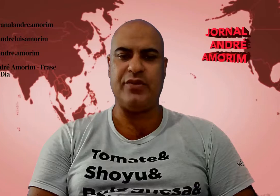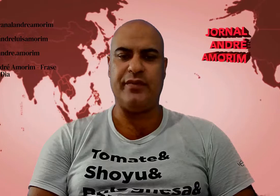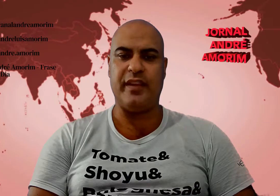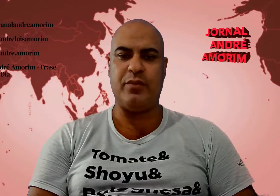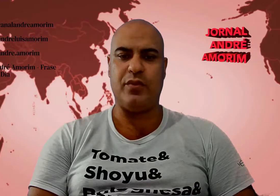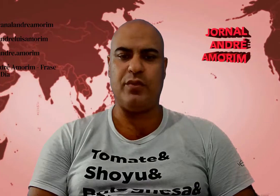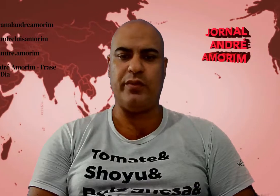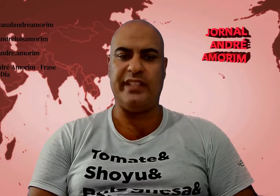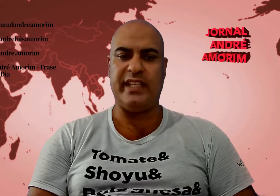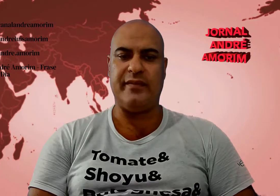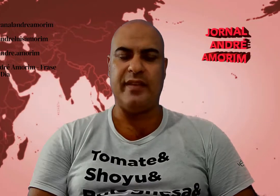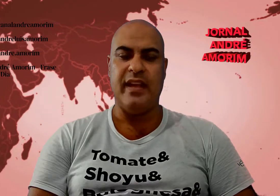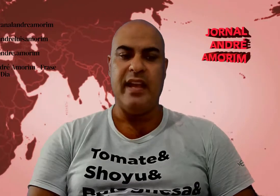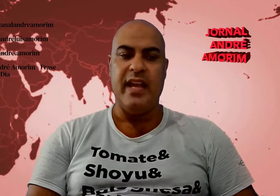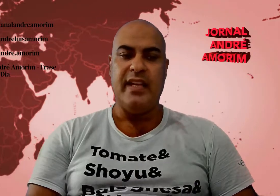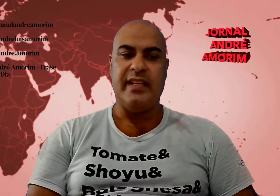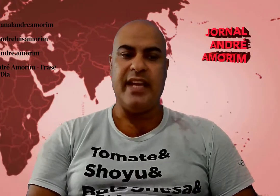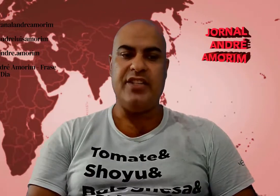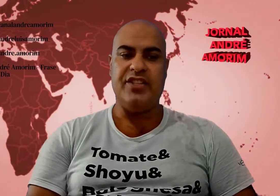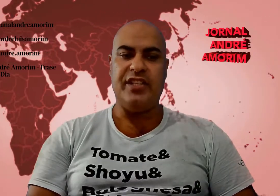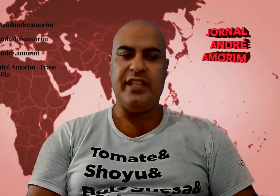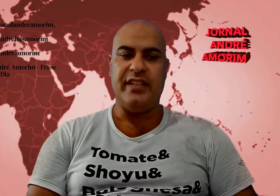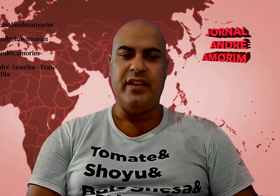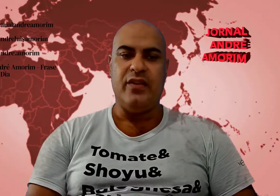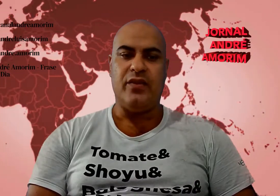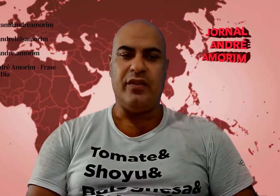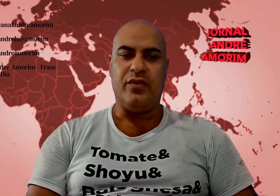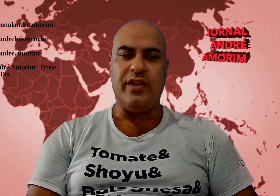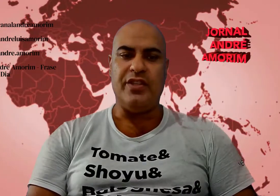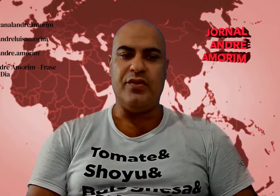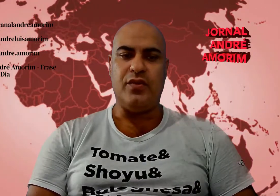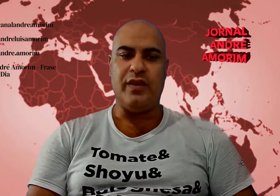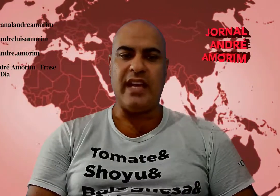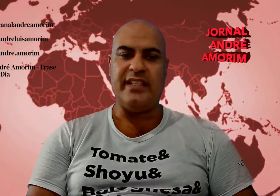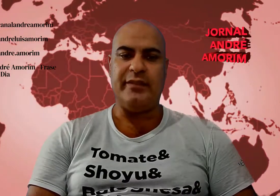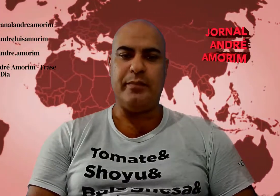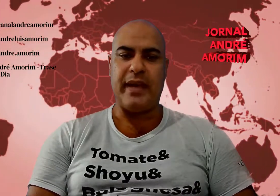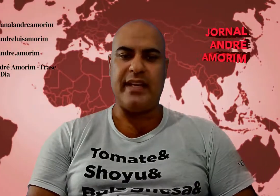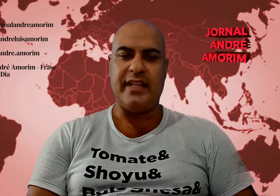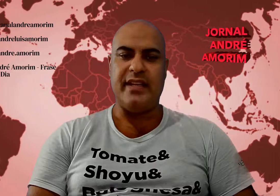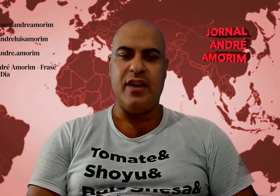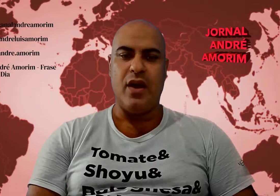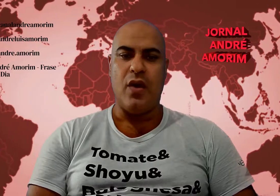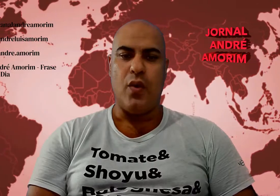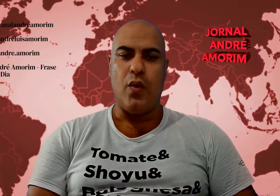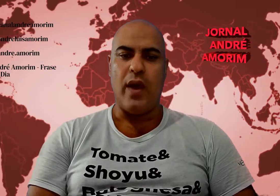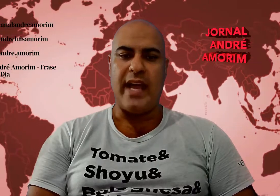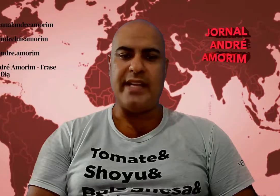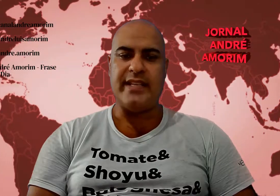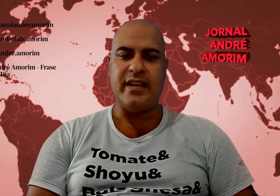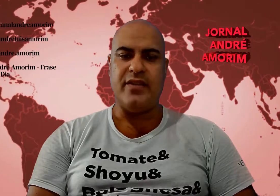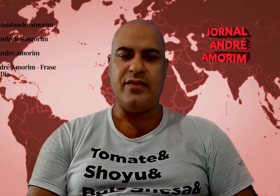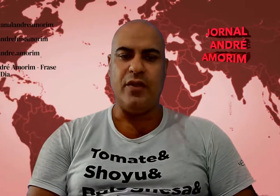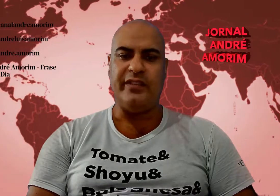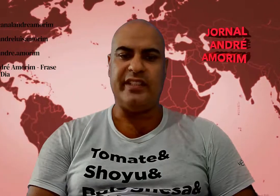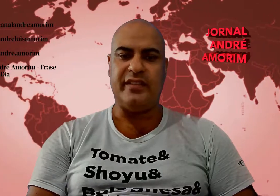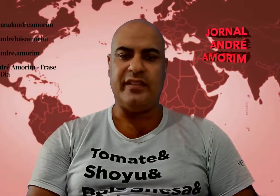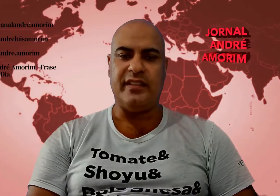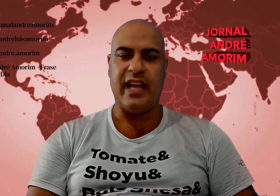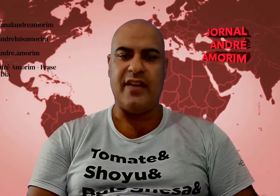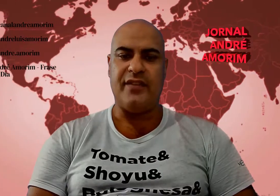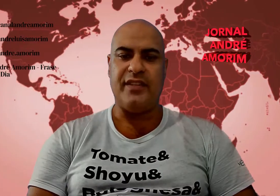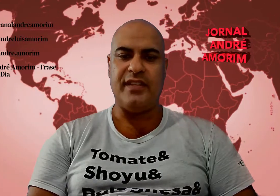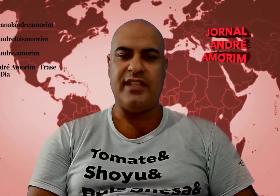dia 17 de novembro, contou o Sun. Gage Dillian colidiu com um raríssimo Pagani Huayra